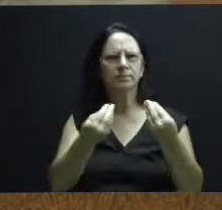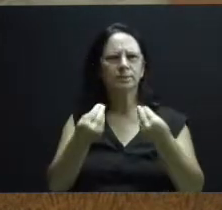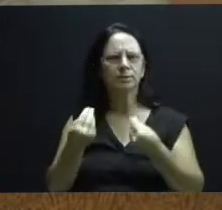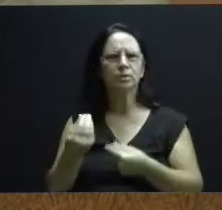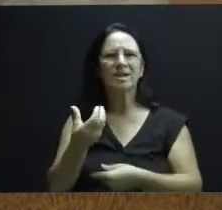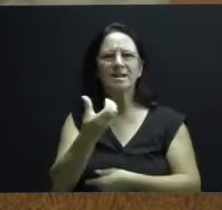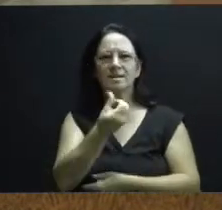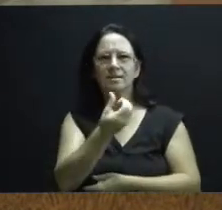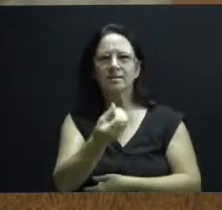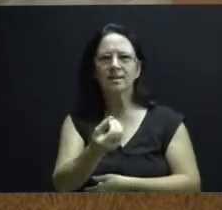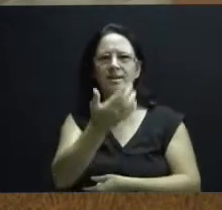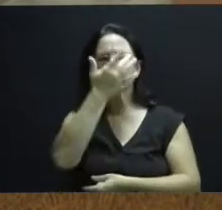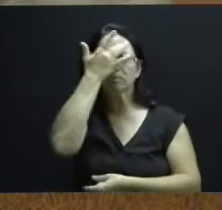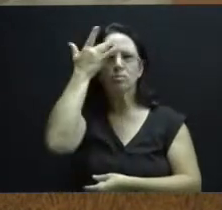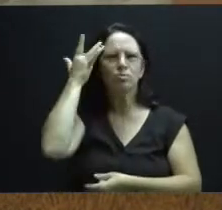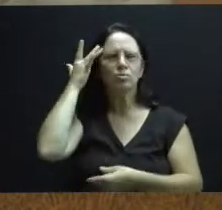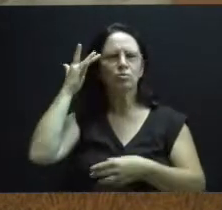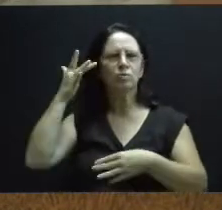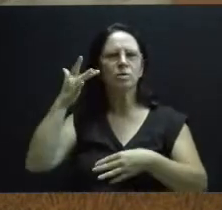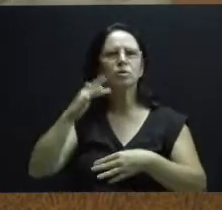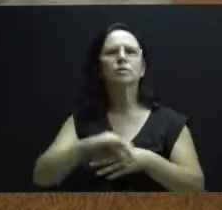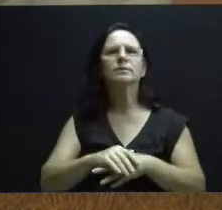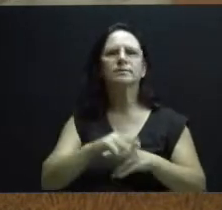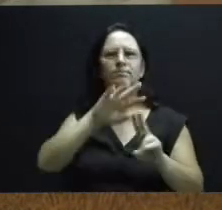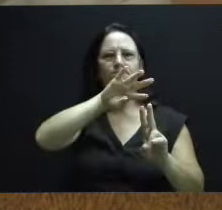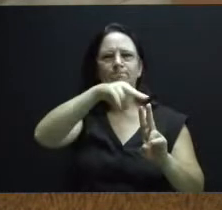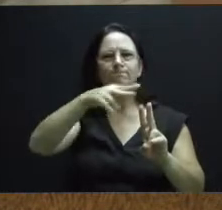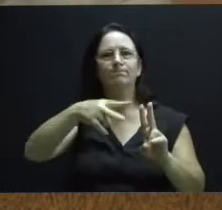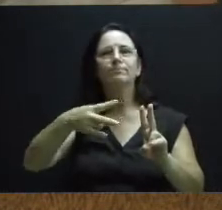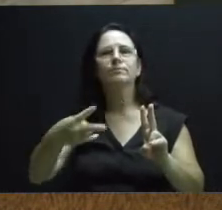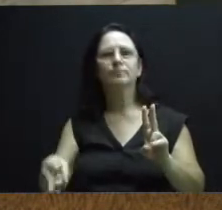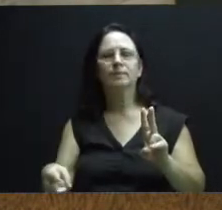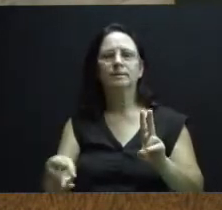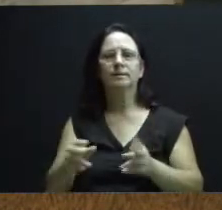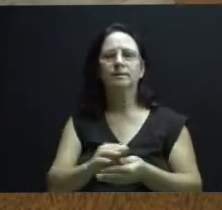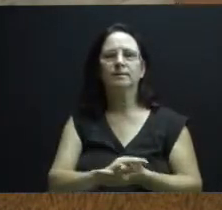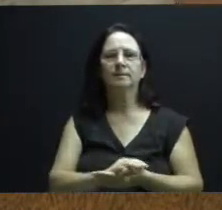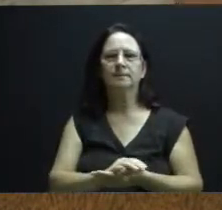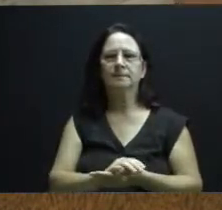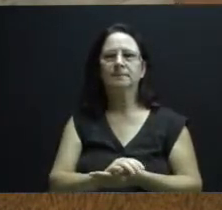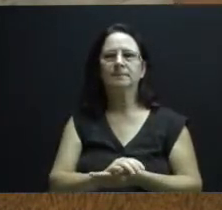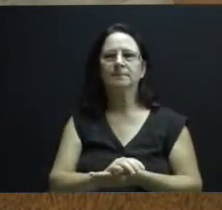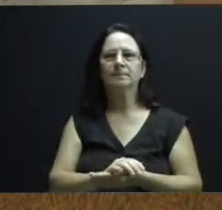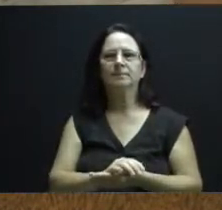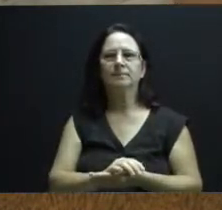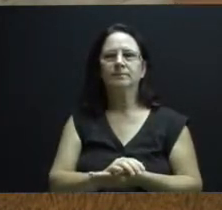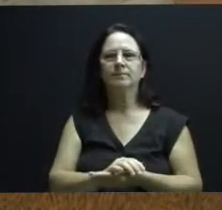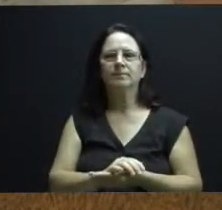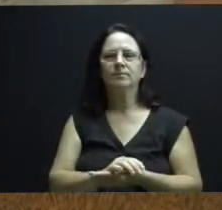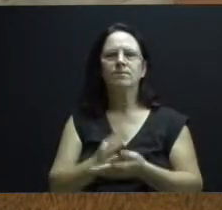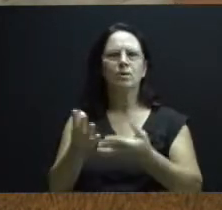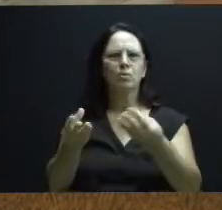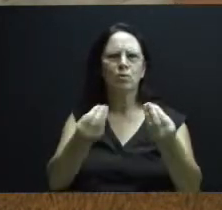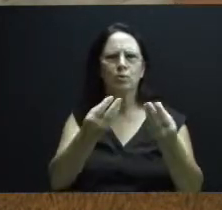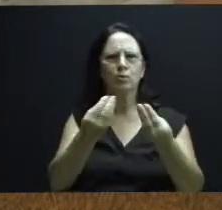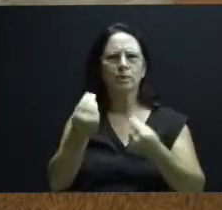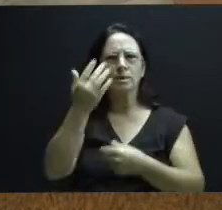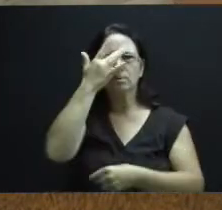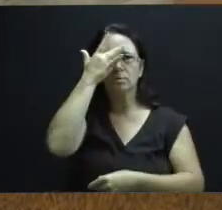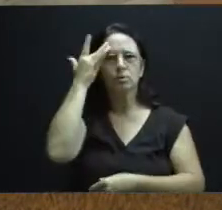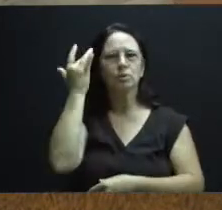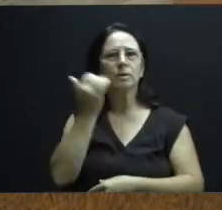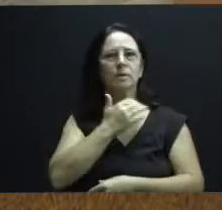pessoas envolvidas no desastre sendo até o momento dezenas de mortos